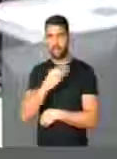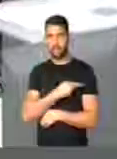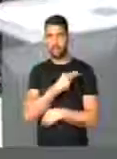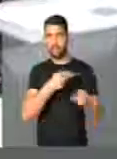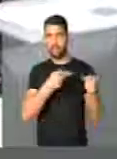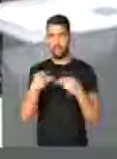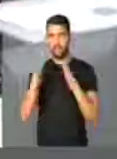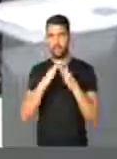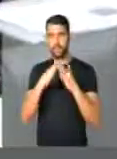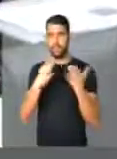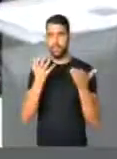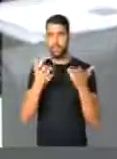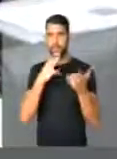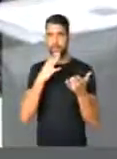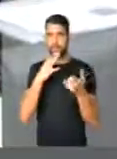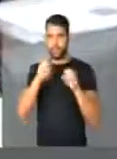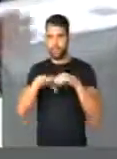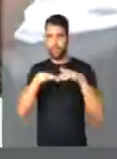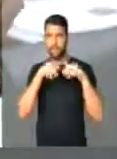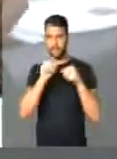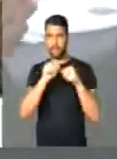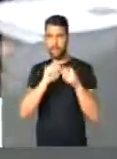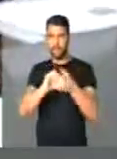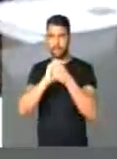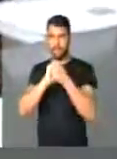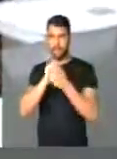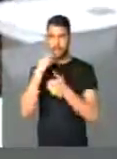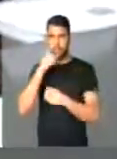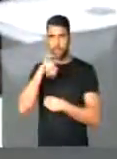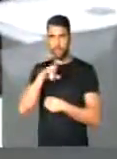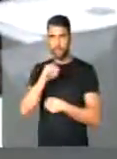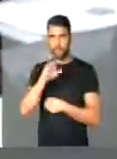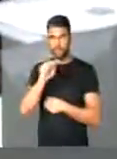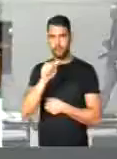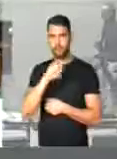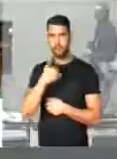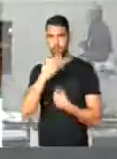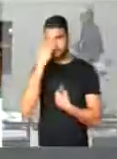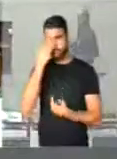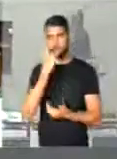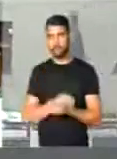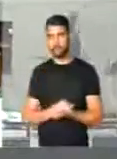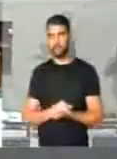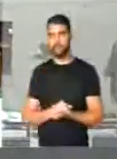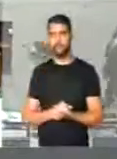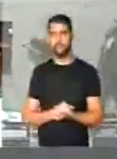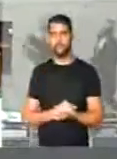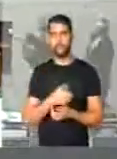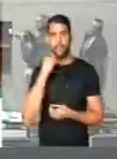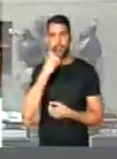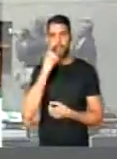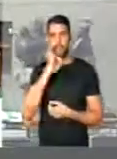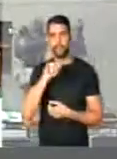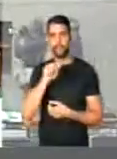casa e queriam conhecer aqui o plenário, é só fazer a saudação. Obrigado, deputado Mauro. Obrigado. Obrigado, deputado Júlio.